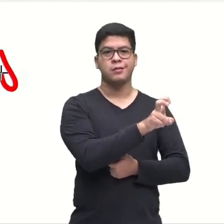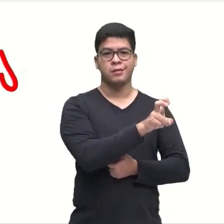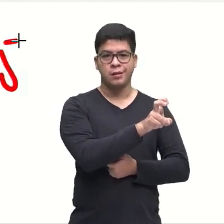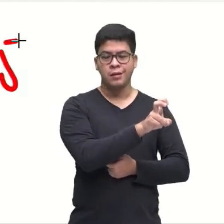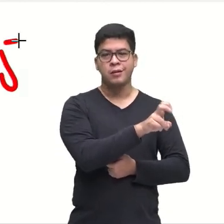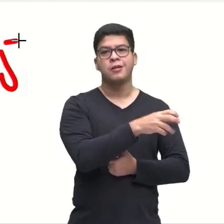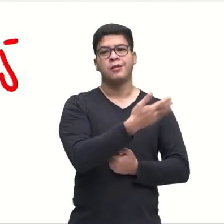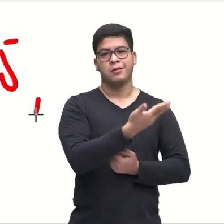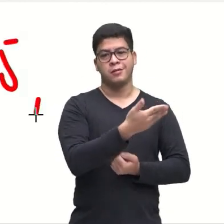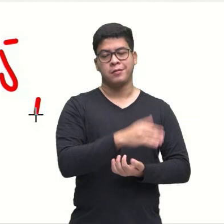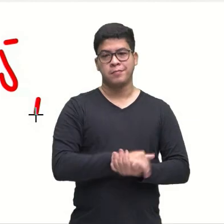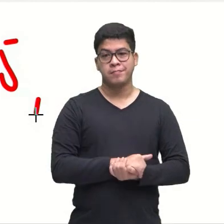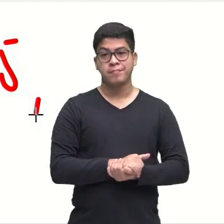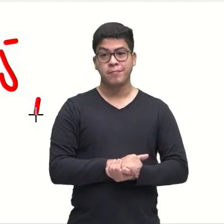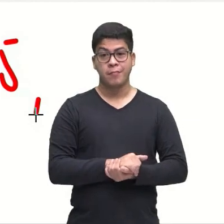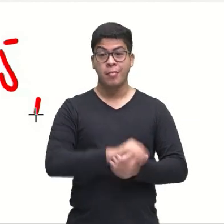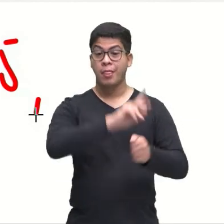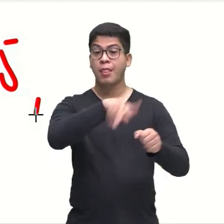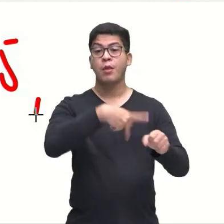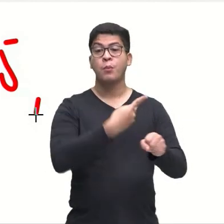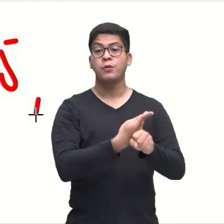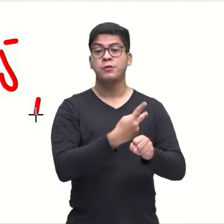225, ó.